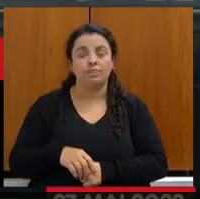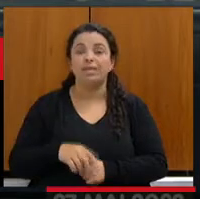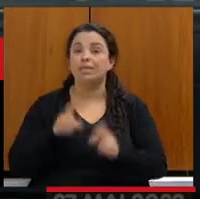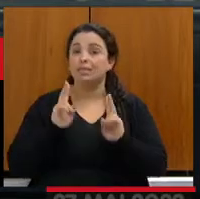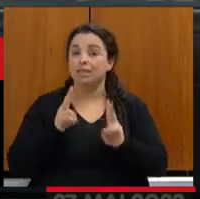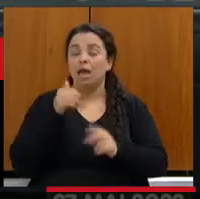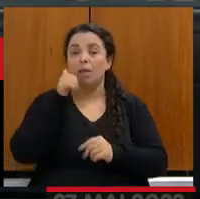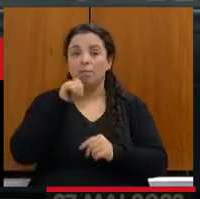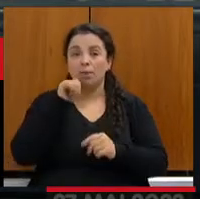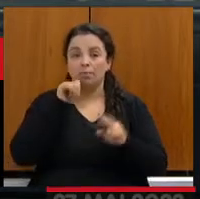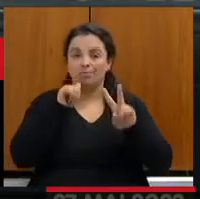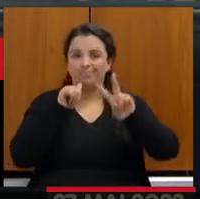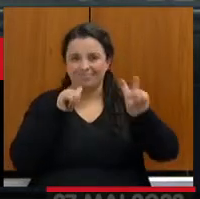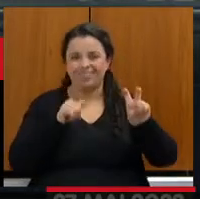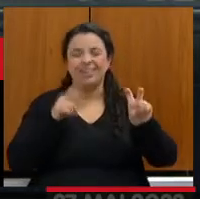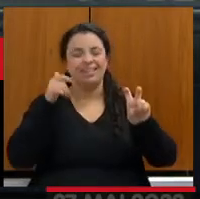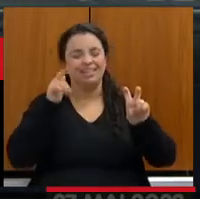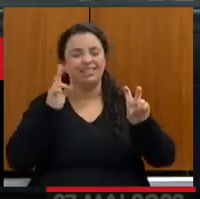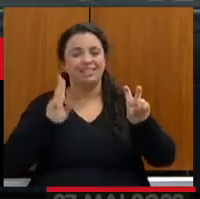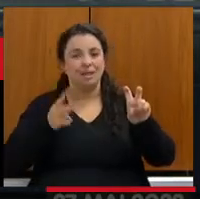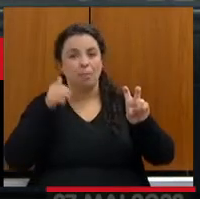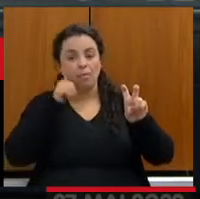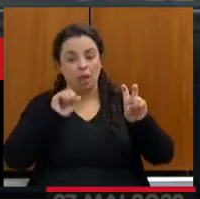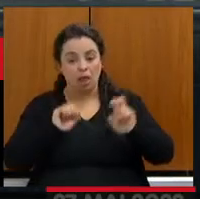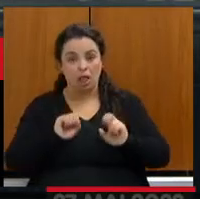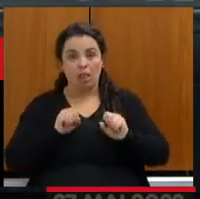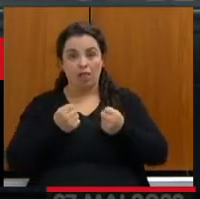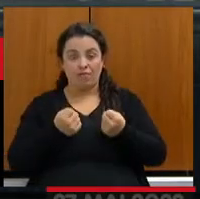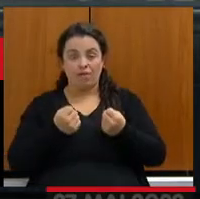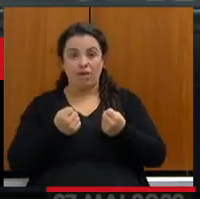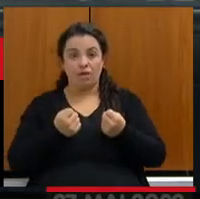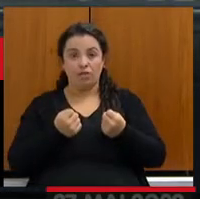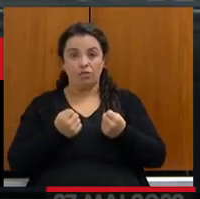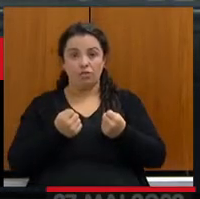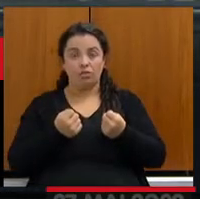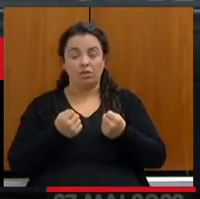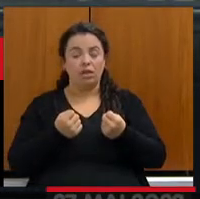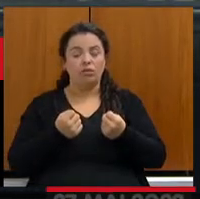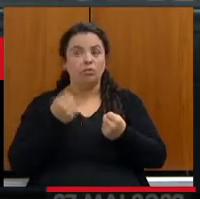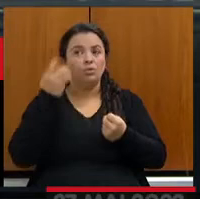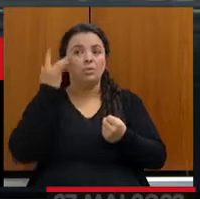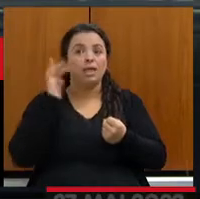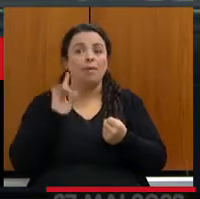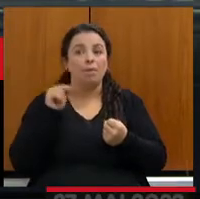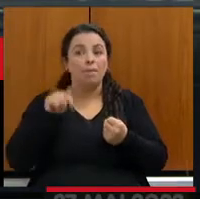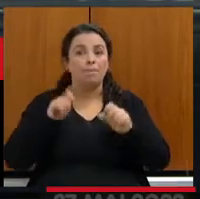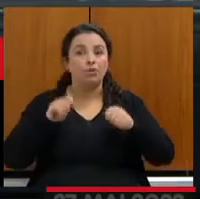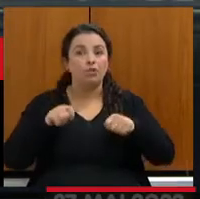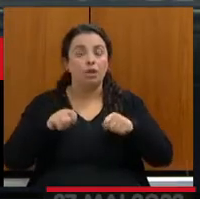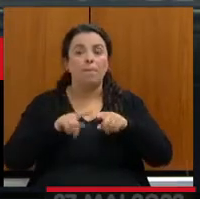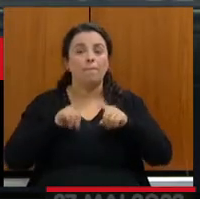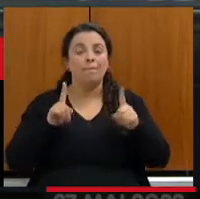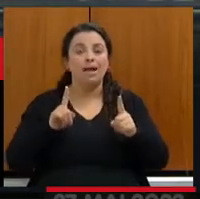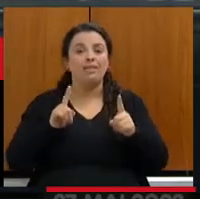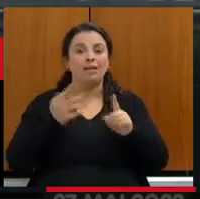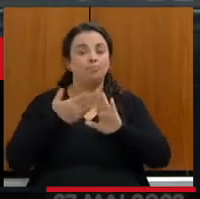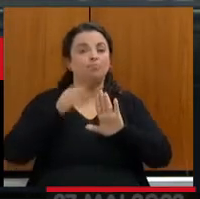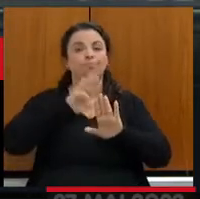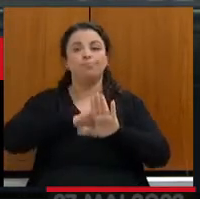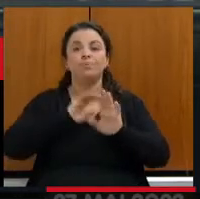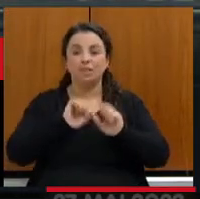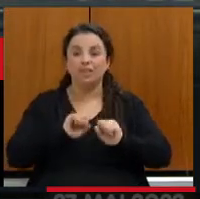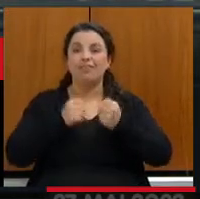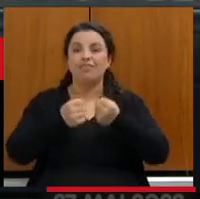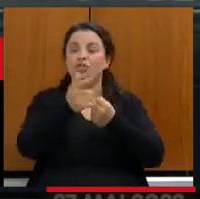sem nem perceber que é isso é esposa é possível sem qualquer pretensão ela defende todas as